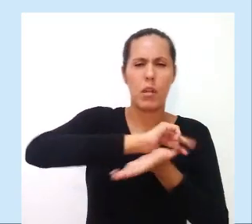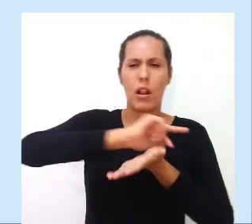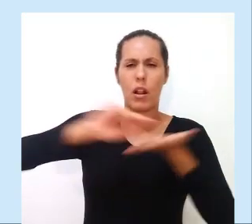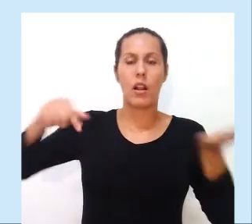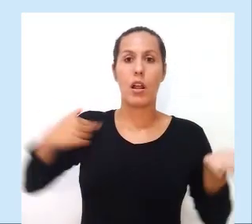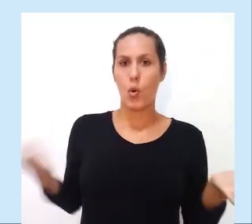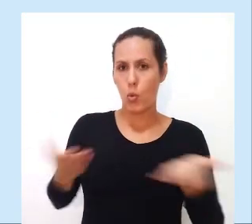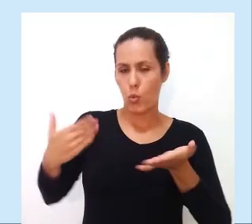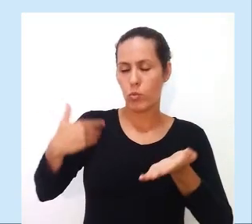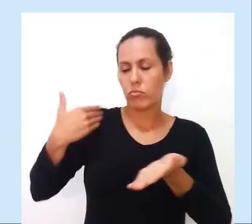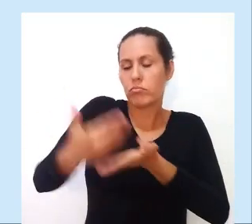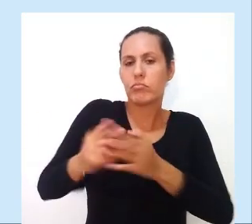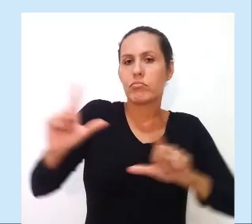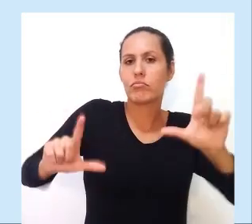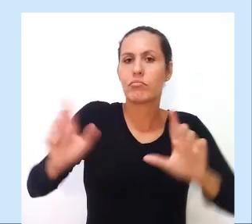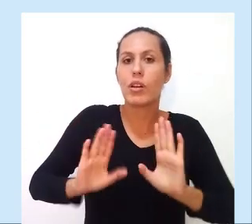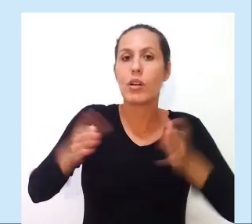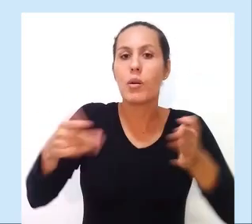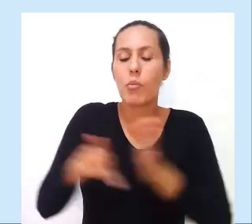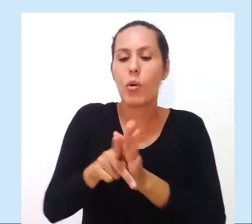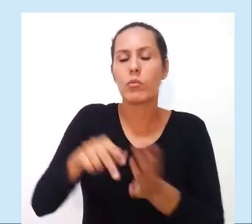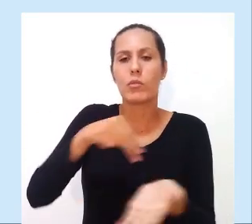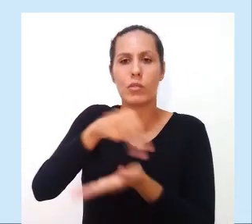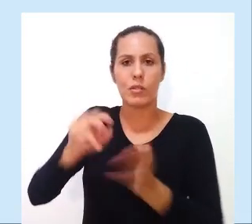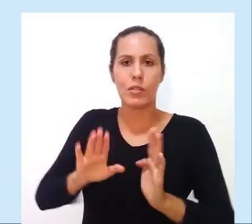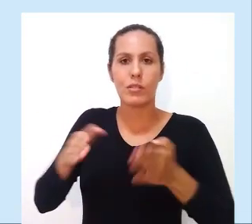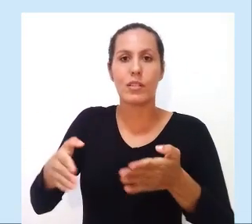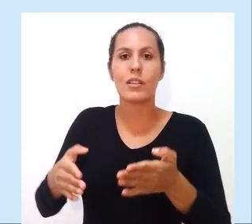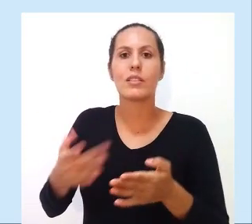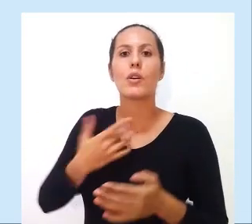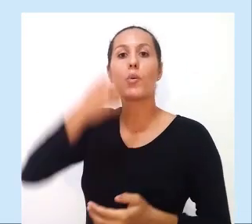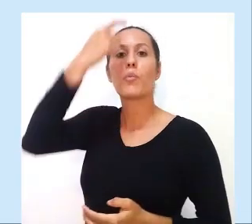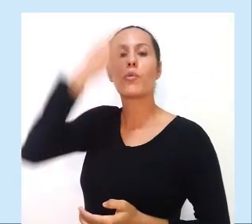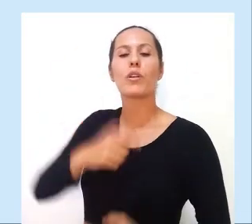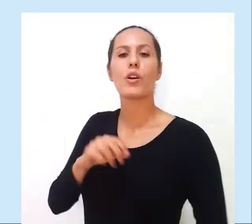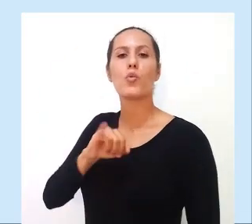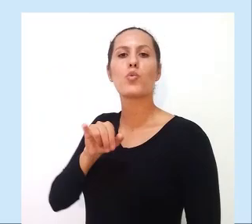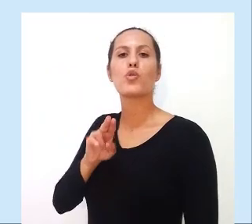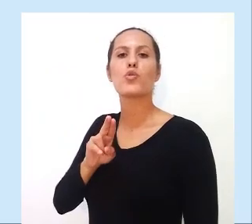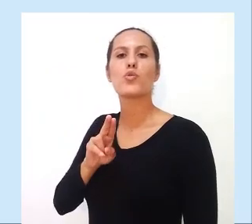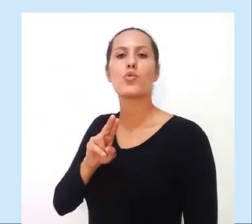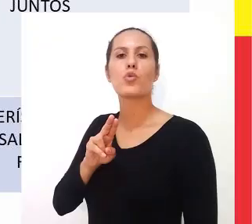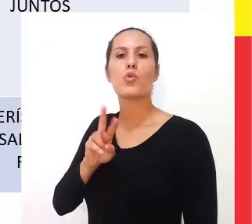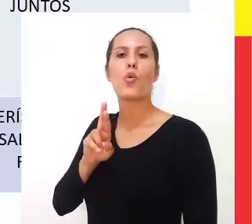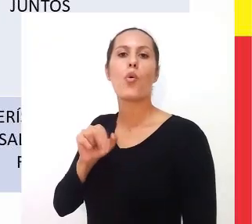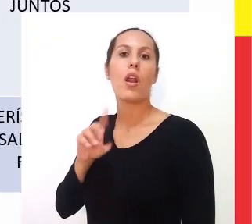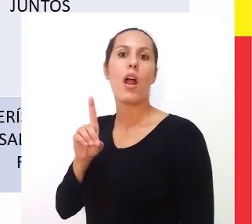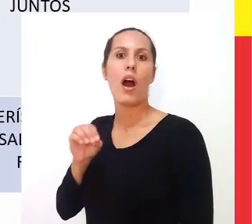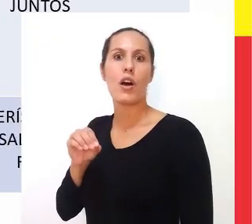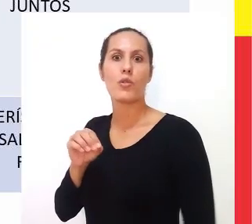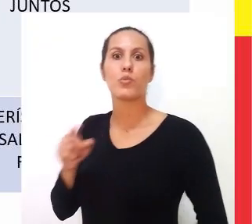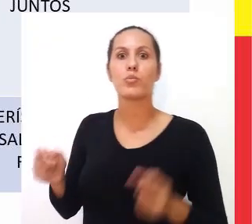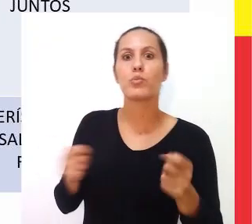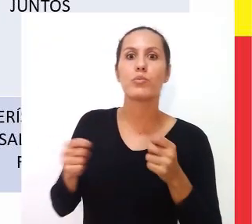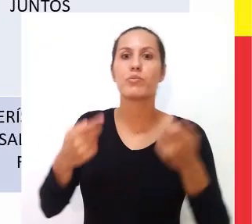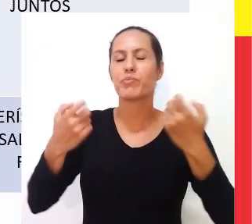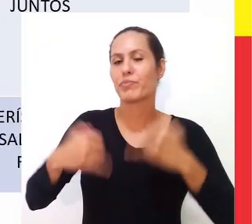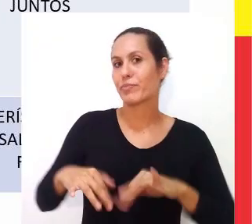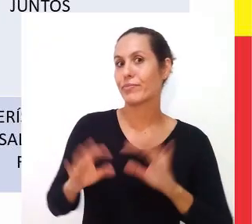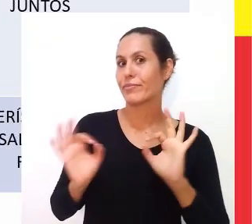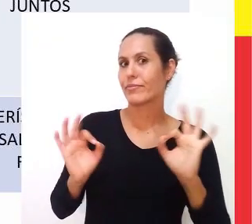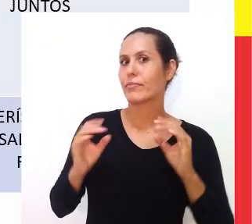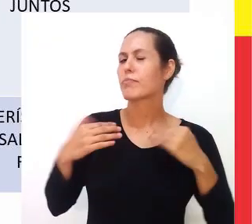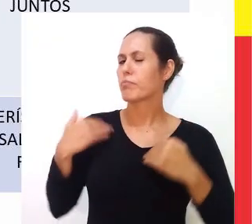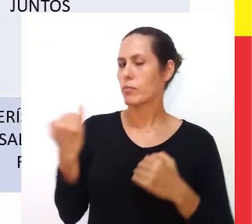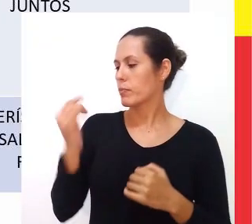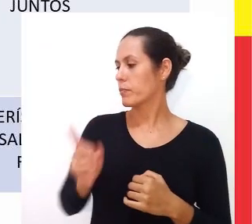estava dentro de um programa específico de televisão voltado para a dança como jurado. Então, a gente agora está apresentando